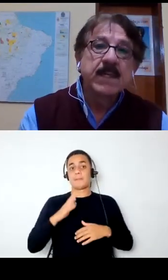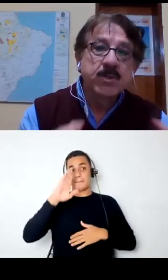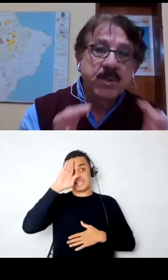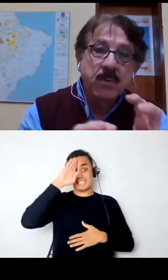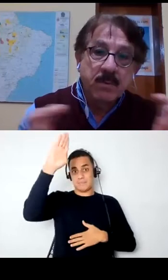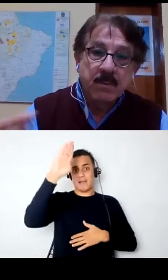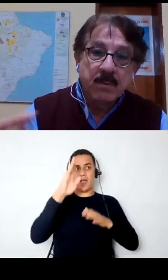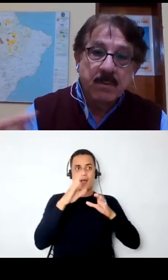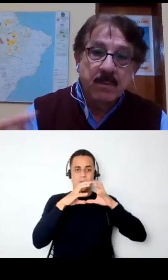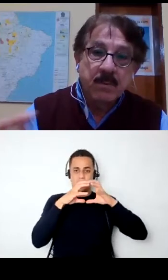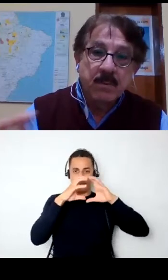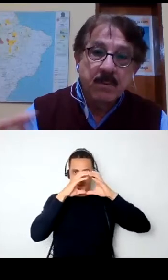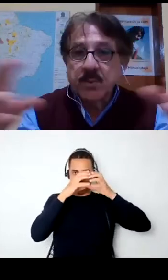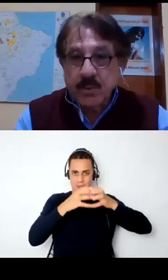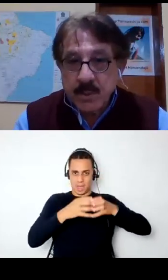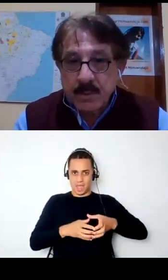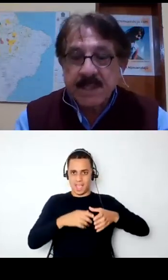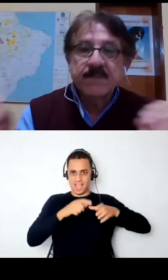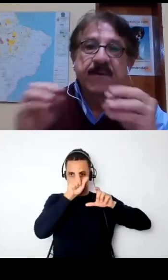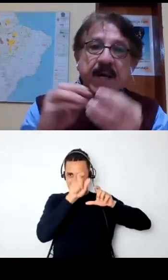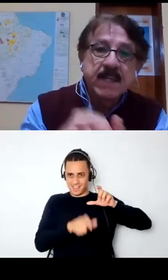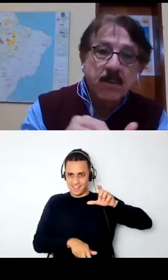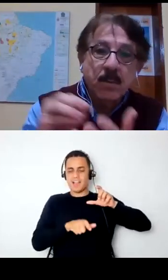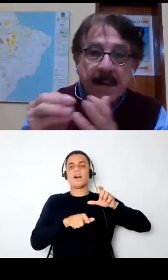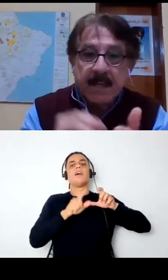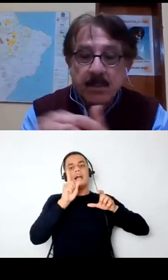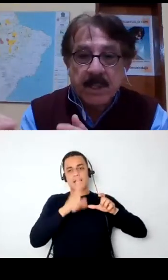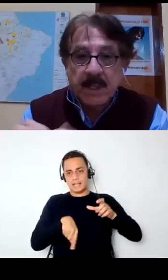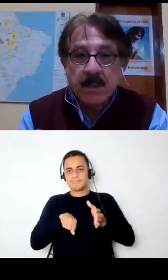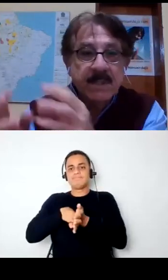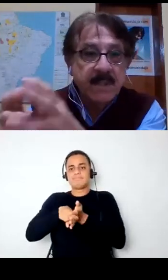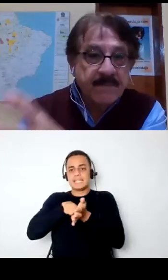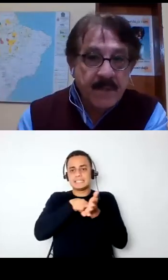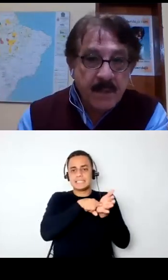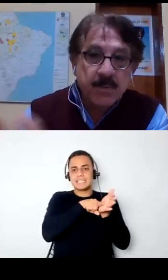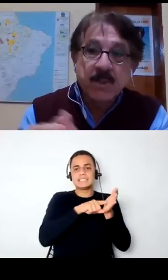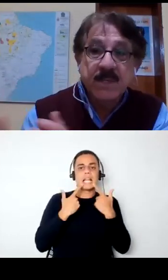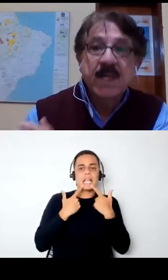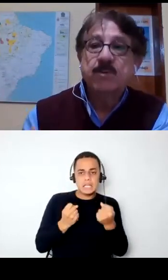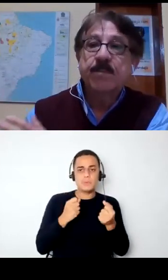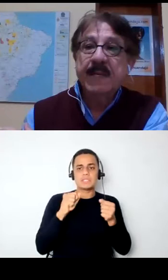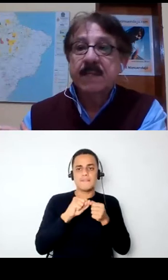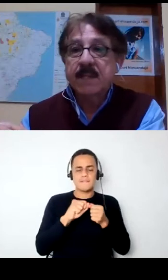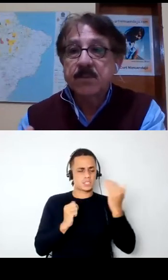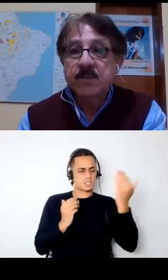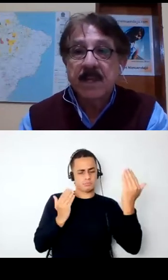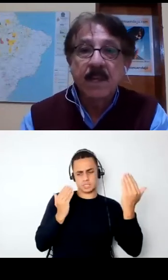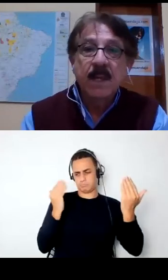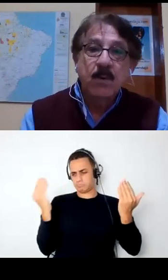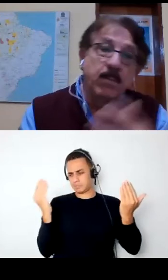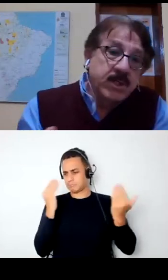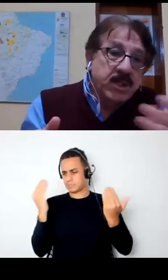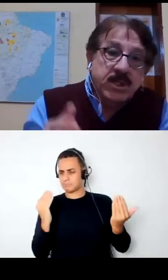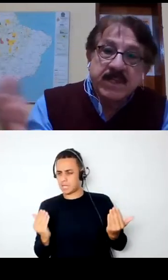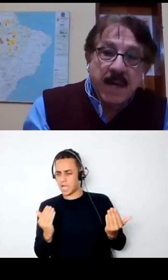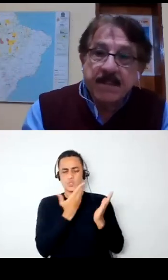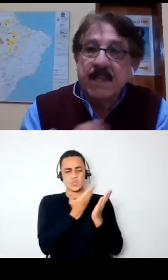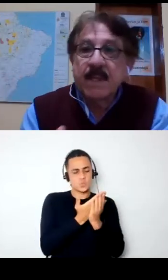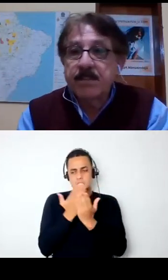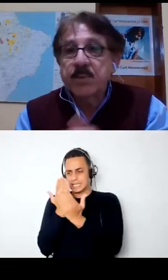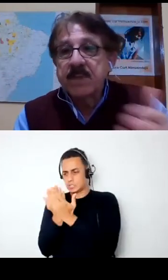né? Isso é um estudo que os linguistas fazem, comparando línguas e definindo seus graus de parentesco, né? Como a